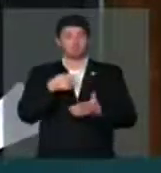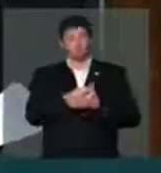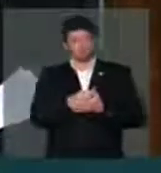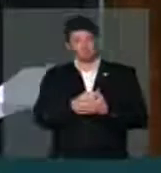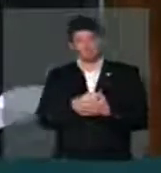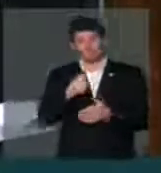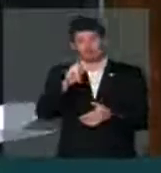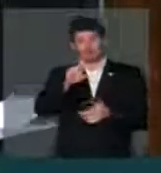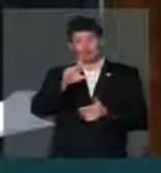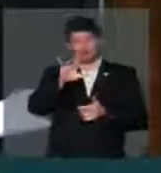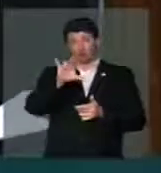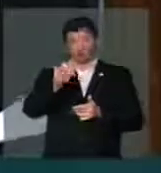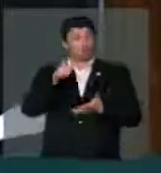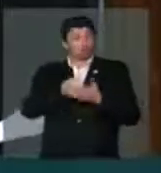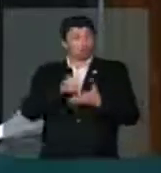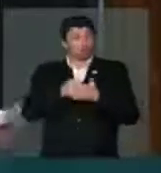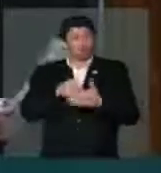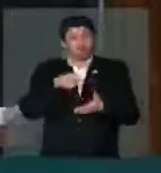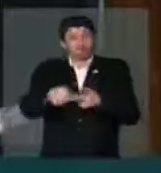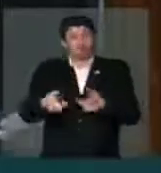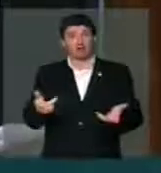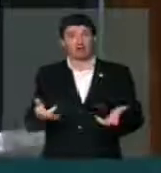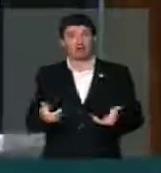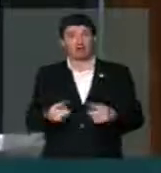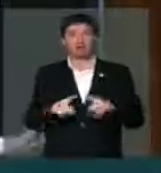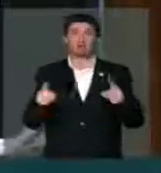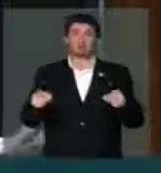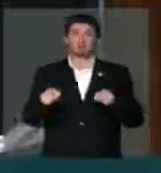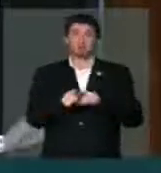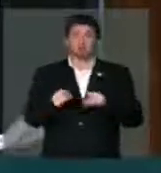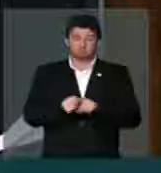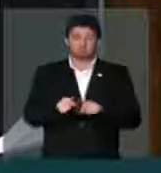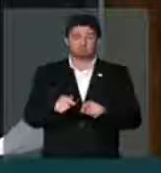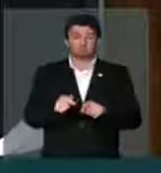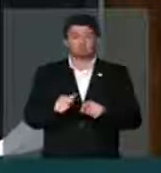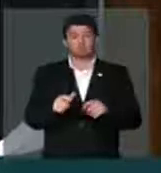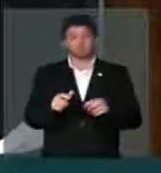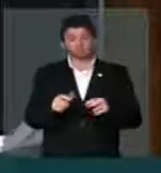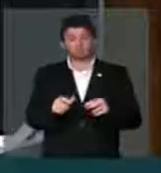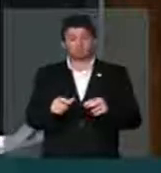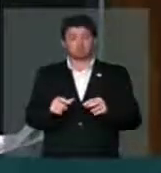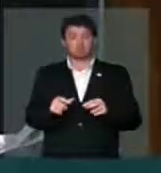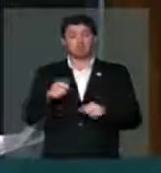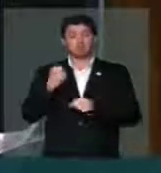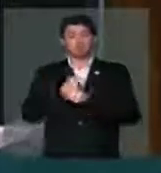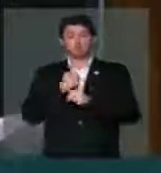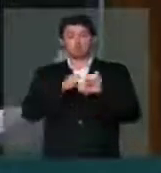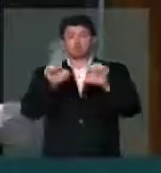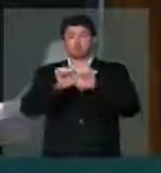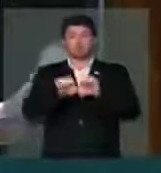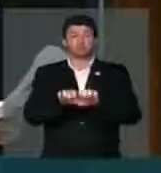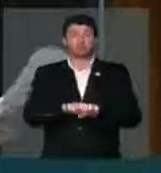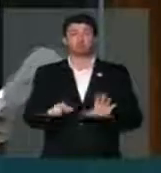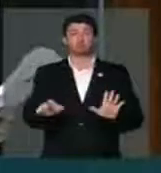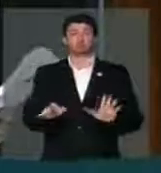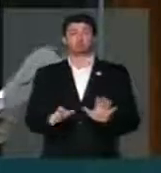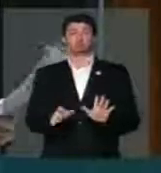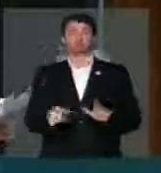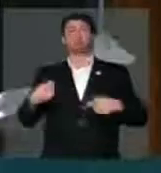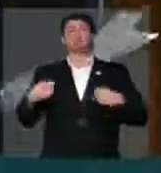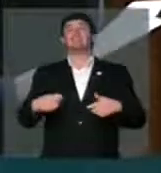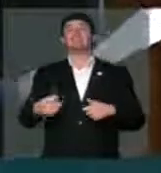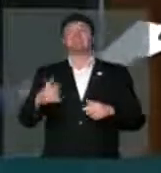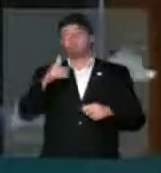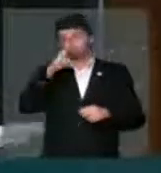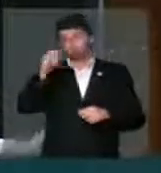dos precatórios, que é a obrigação de Estado e município, mas inclusive também no que diz respeito às obras de infraestruturas tão necessárias num